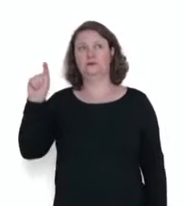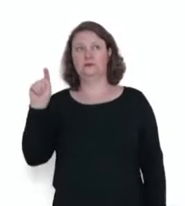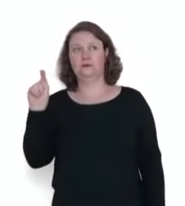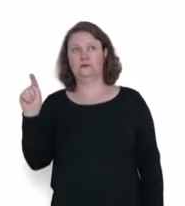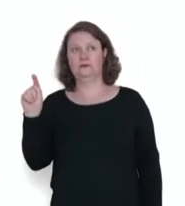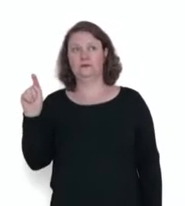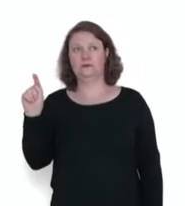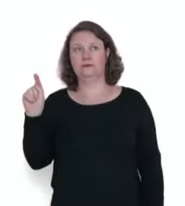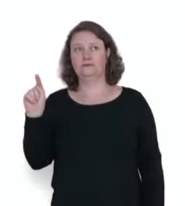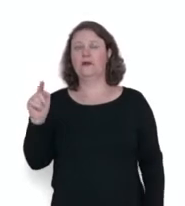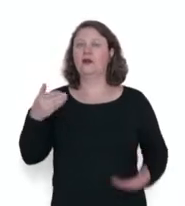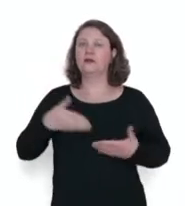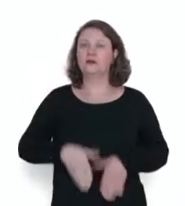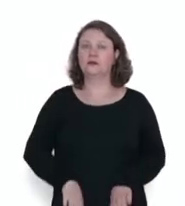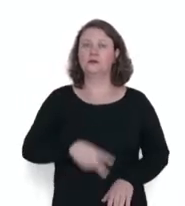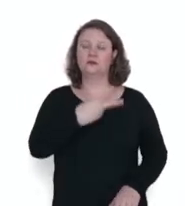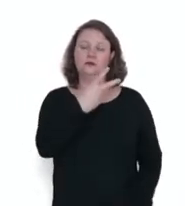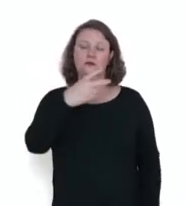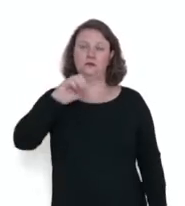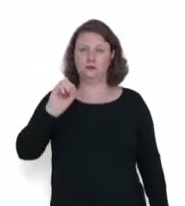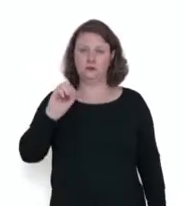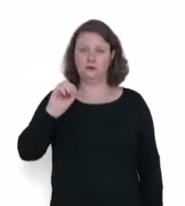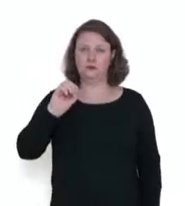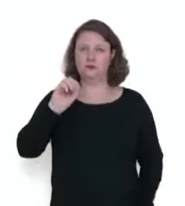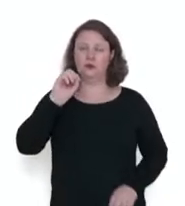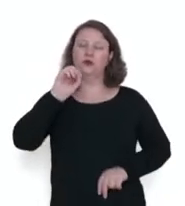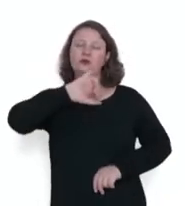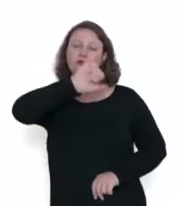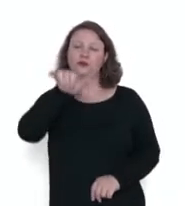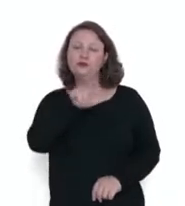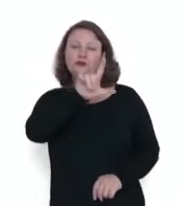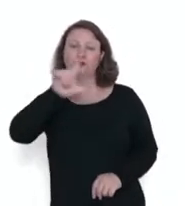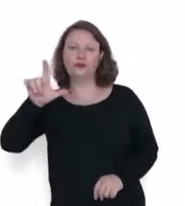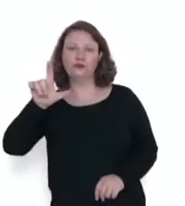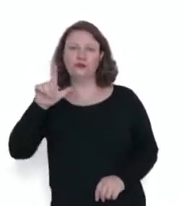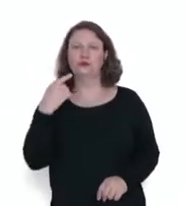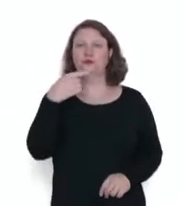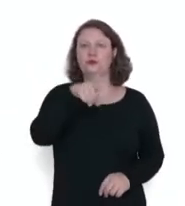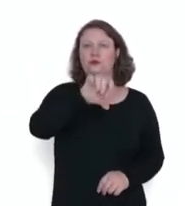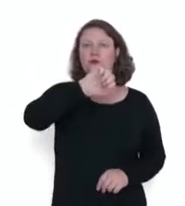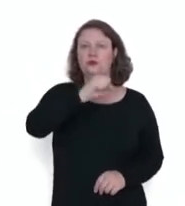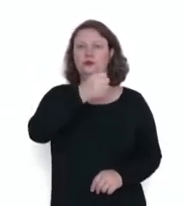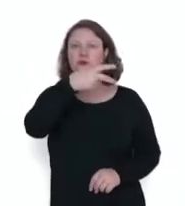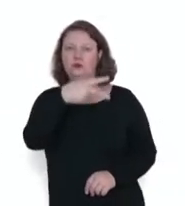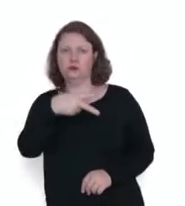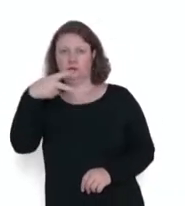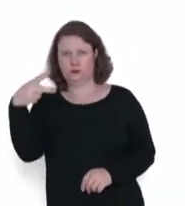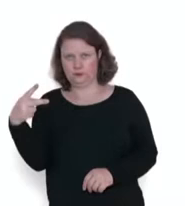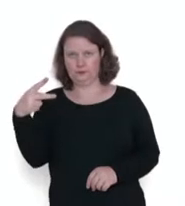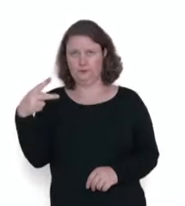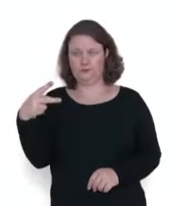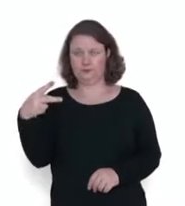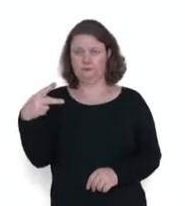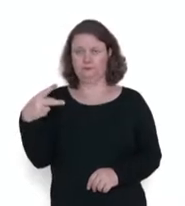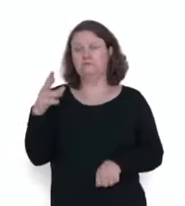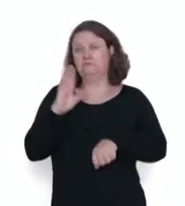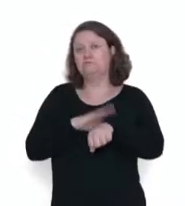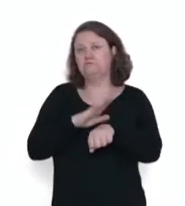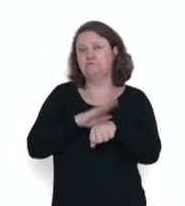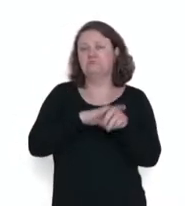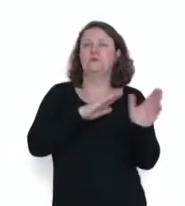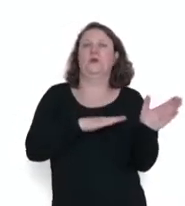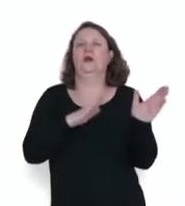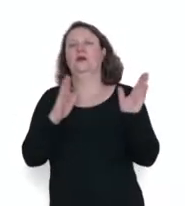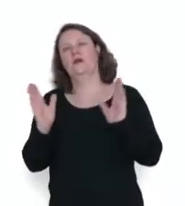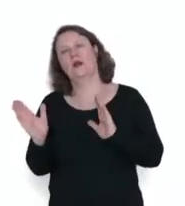Johann Mendel. Ele nasceu em 20 de julho de 1822. Até então, né, que fazia parte